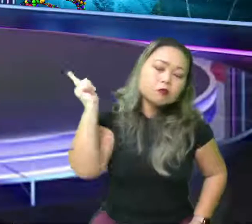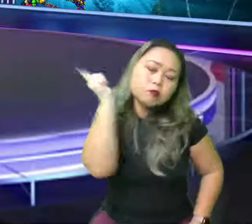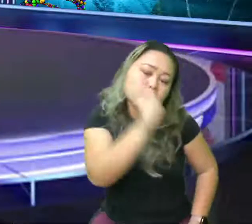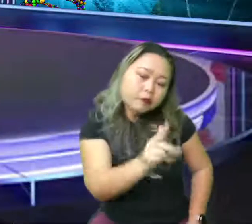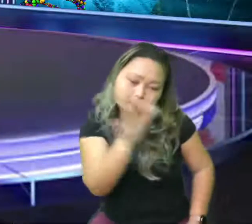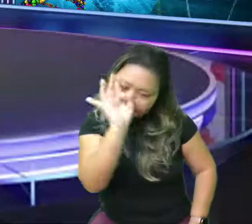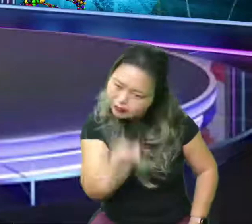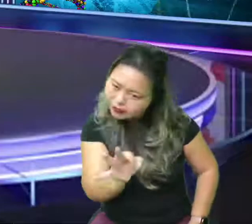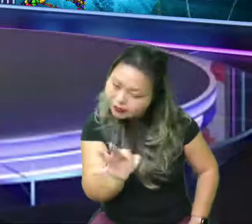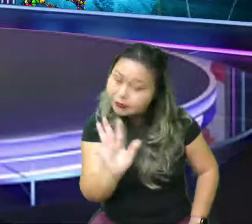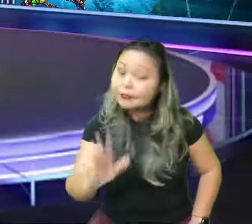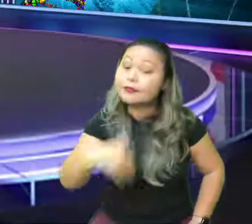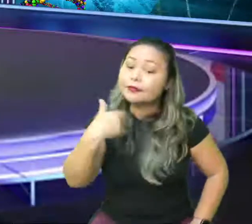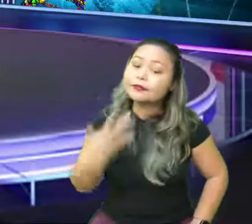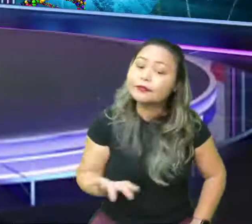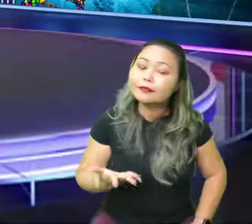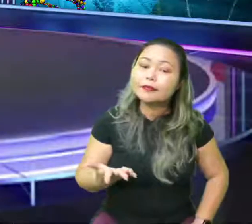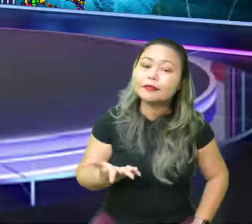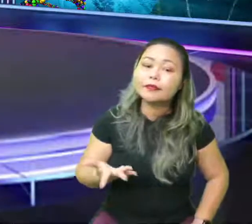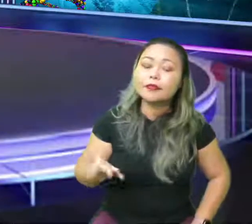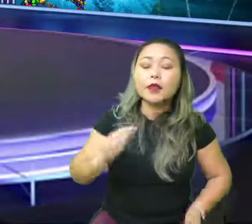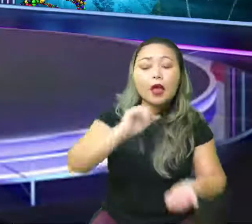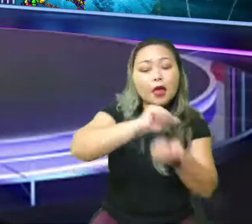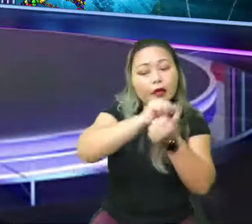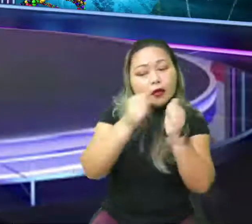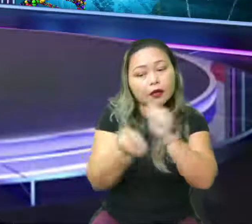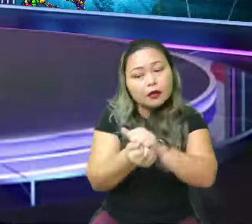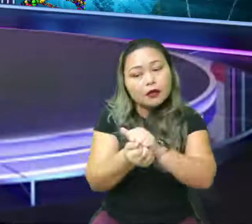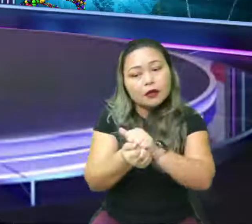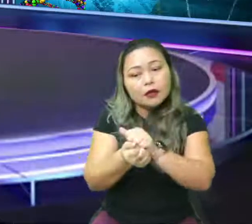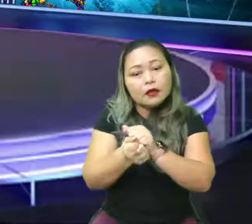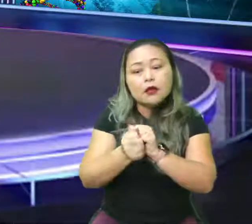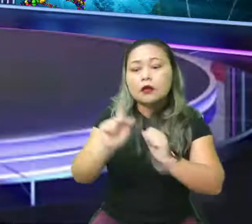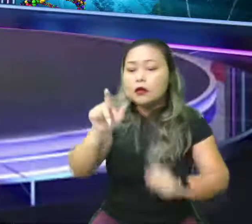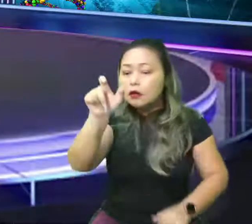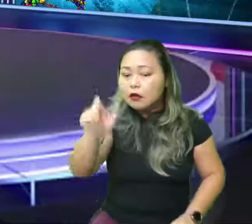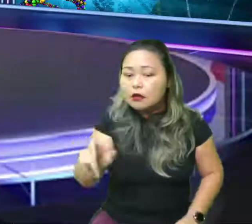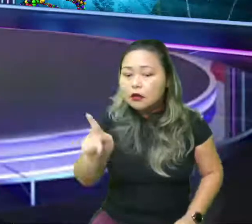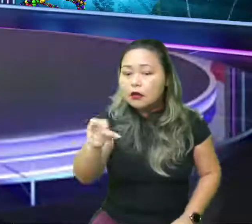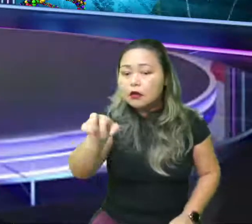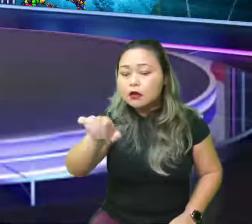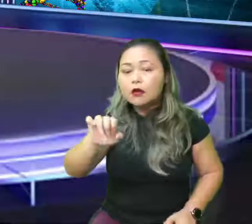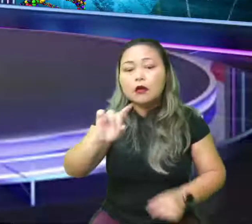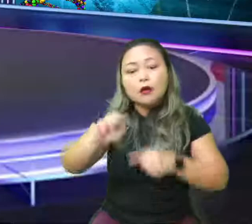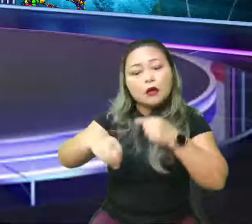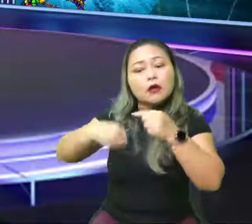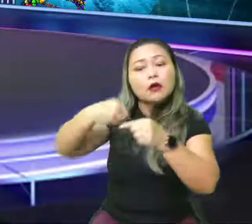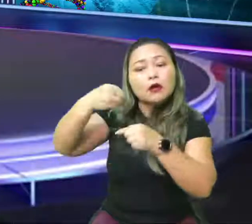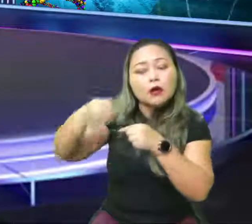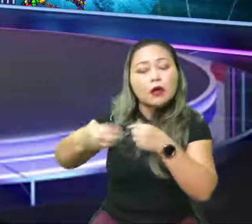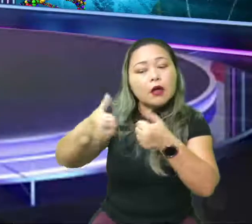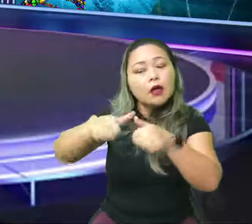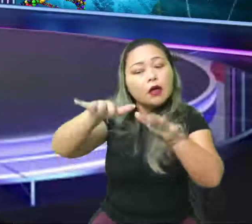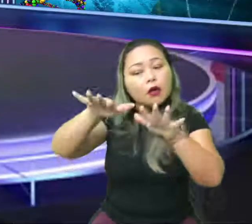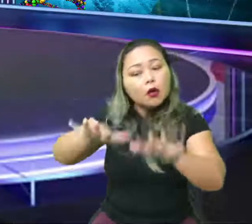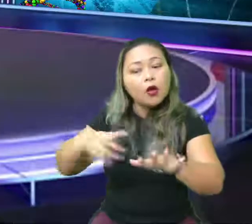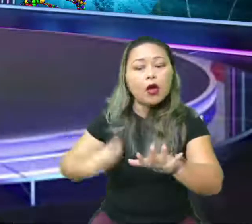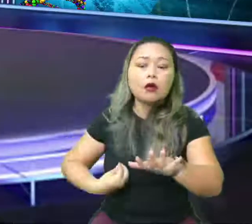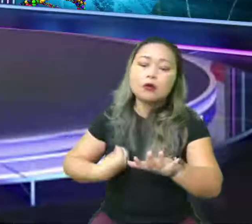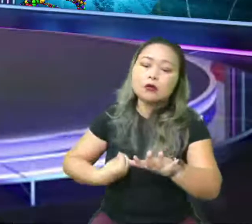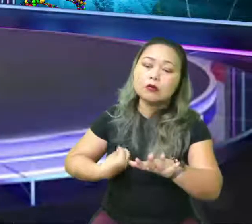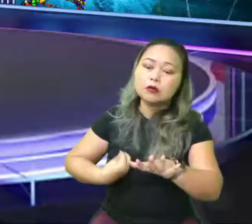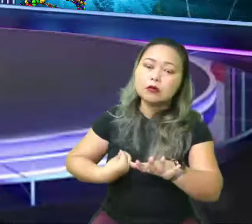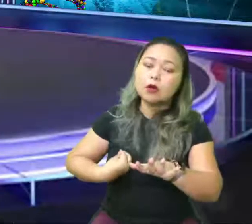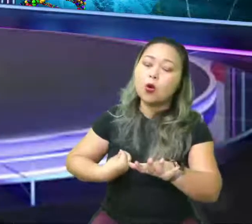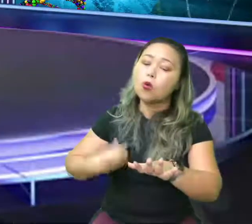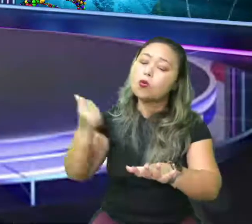certo? Então, a adaptação desse ser vai levar a que ele permaneça vivo,